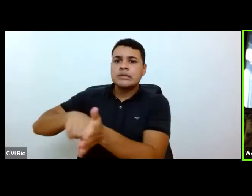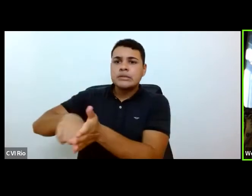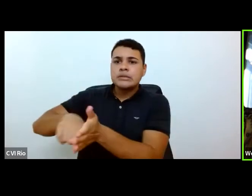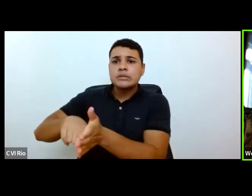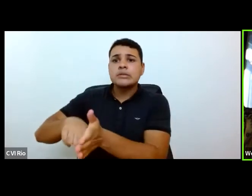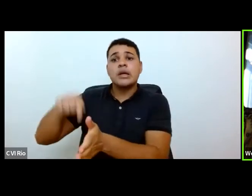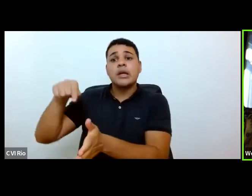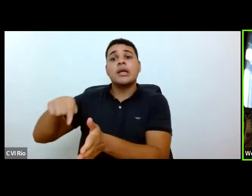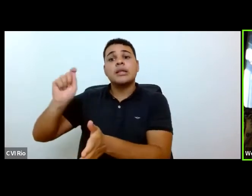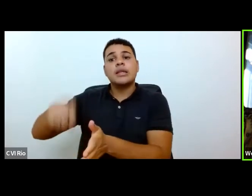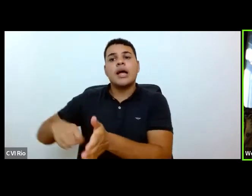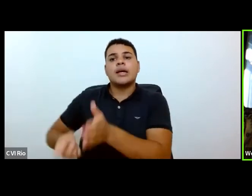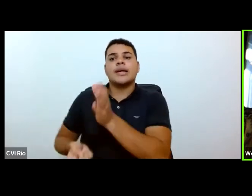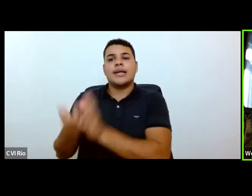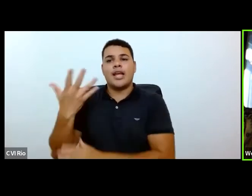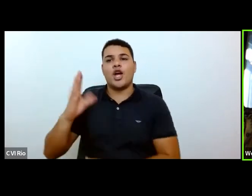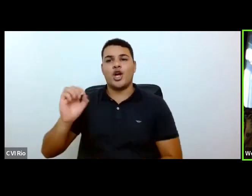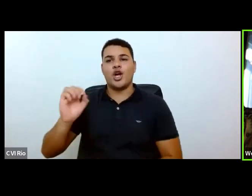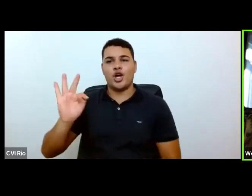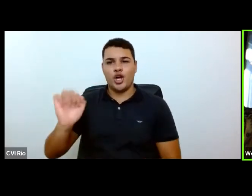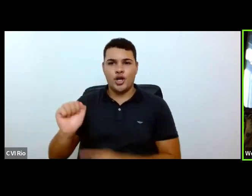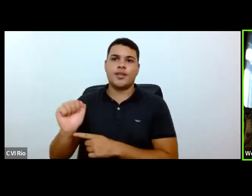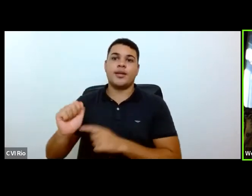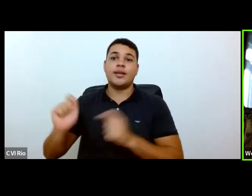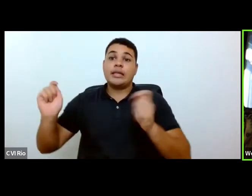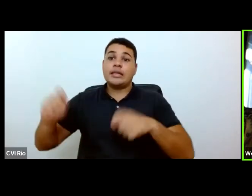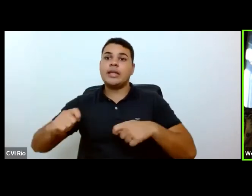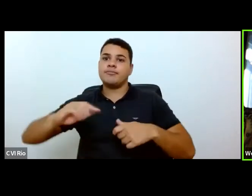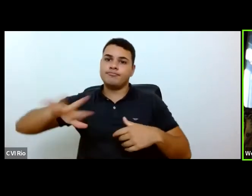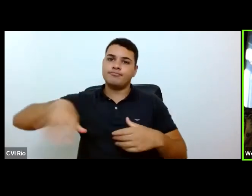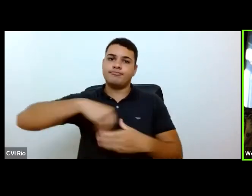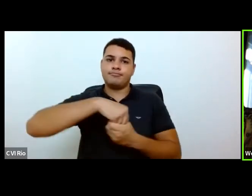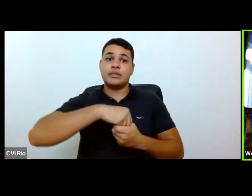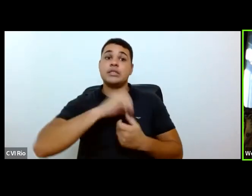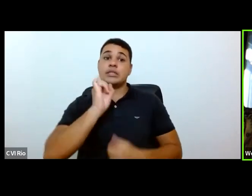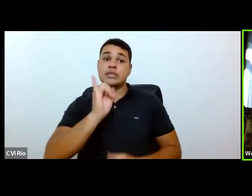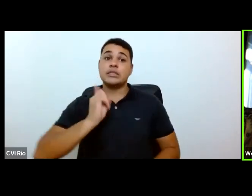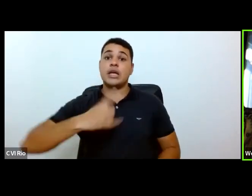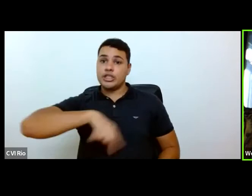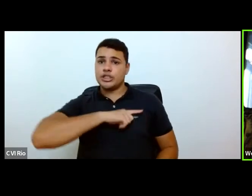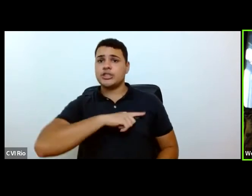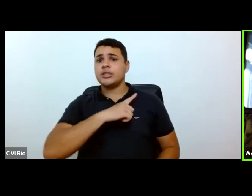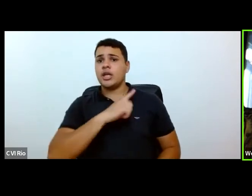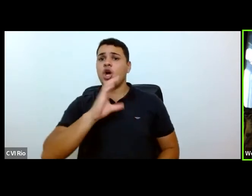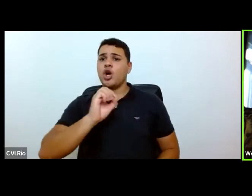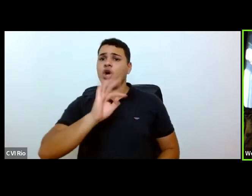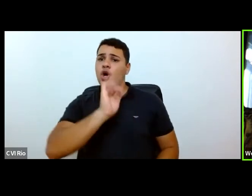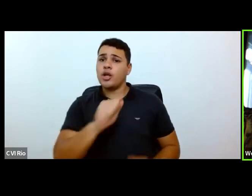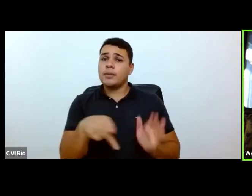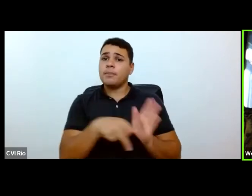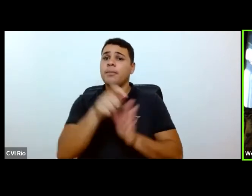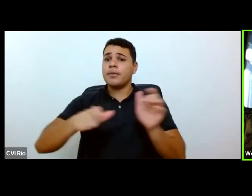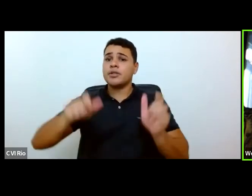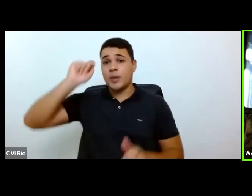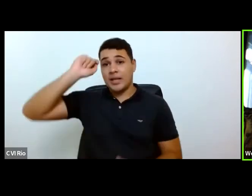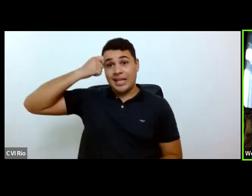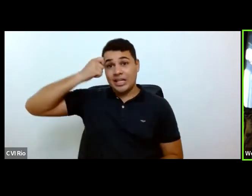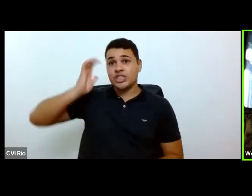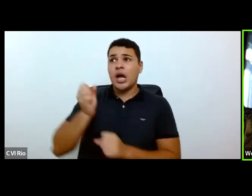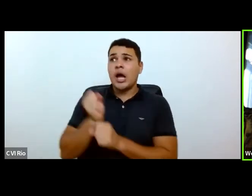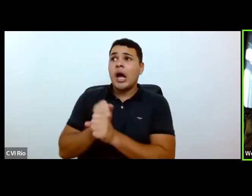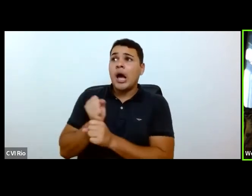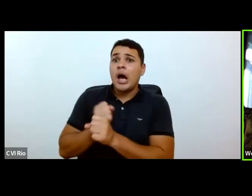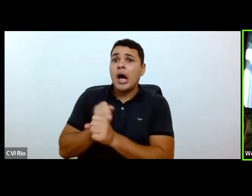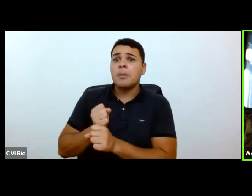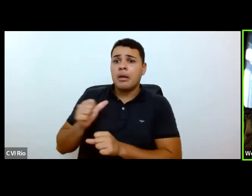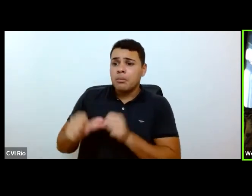essa interferência direta, concreta, e só muda desse jeito, assim como as cotas raciais já existem aí, né, há muitos anos e nada se mudou,